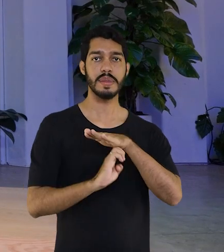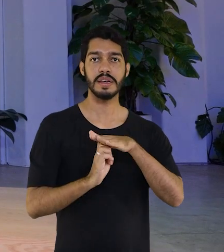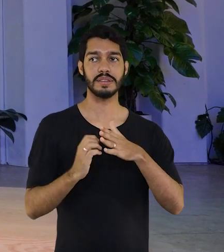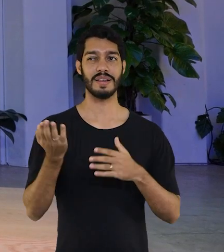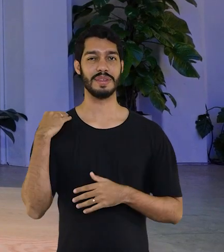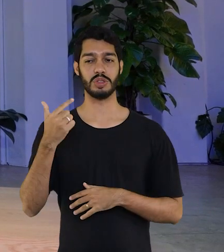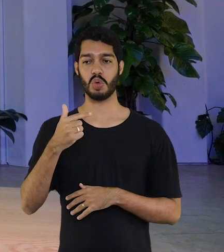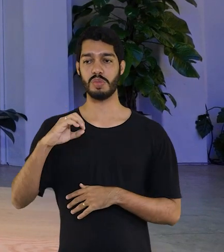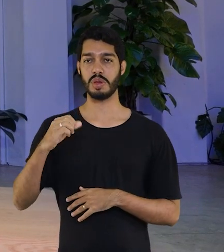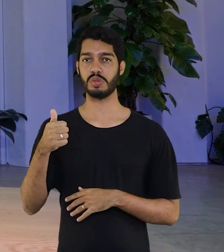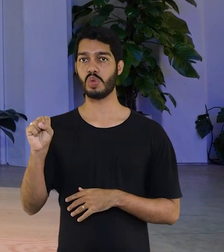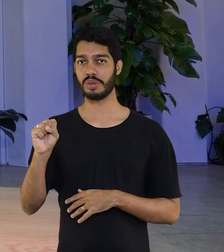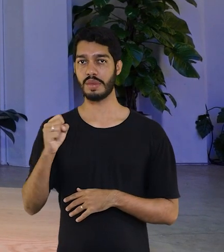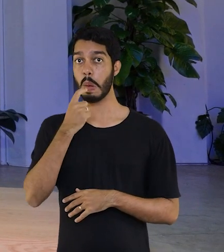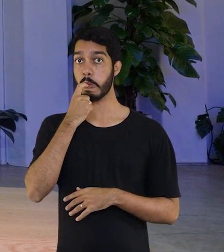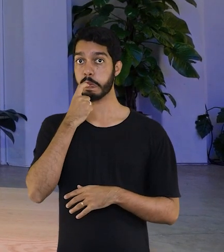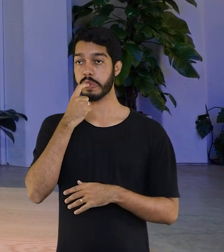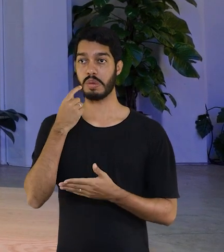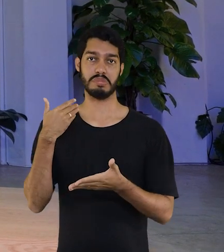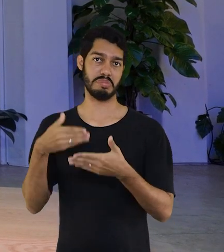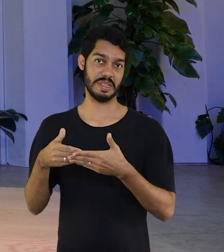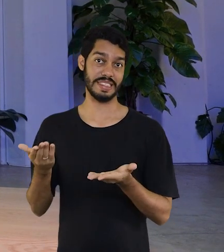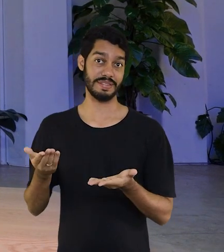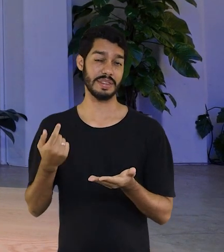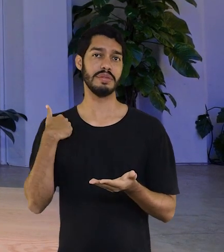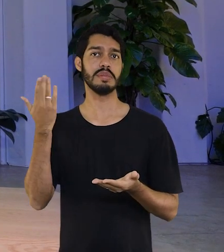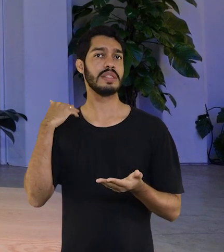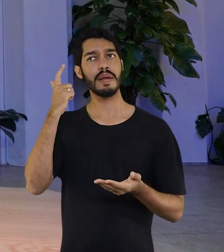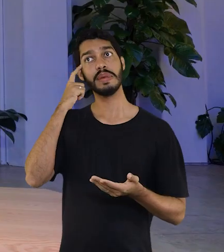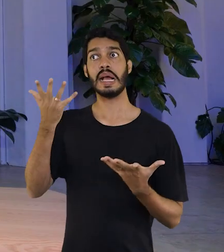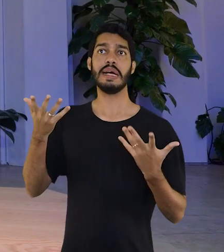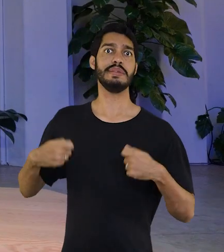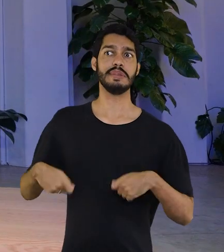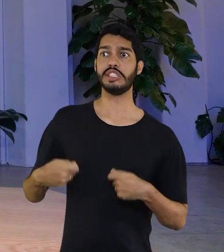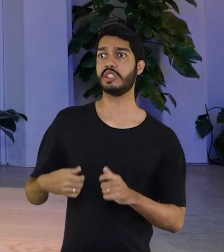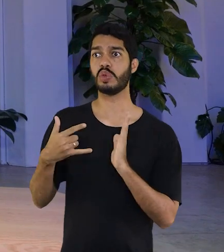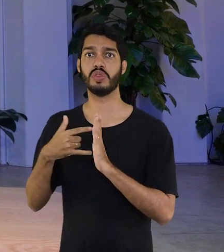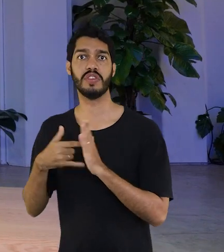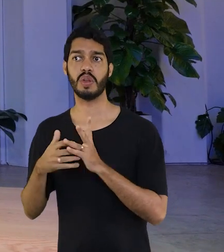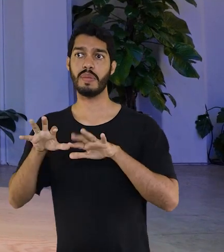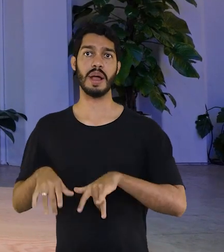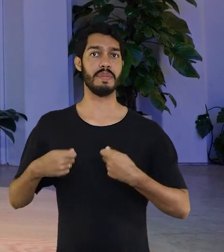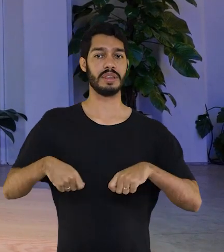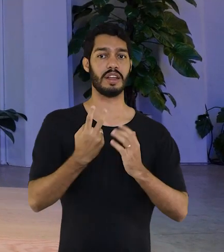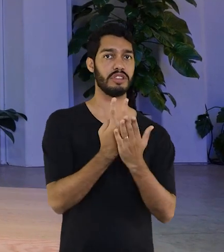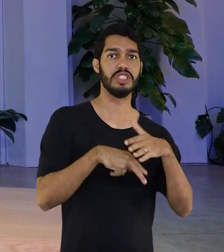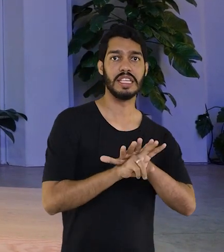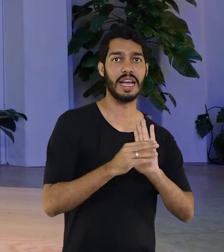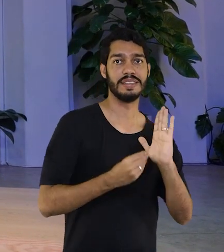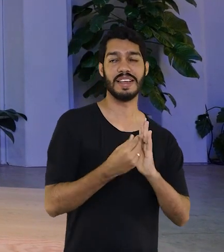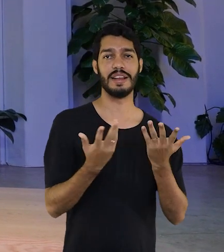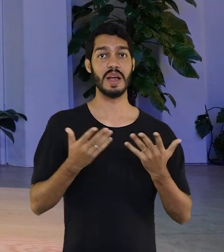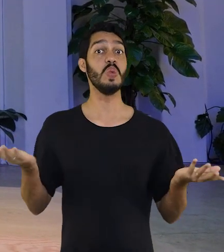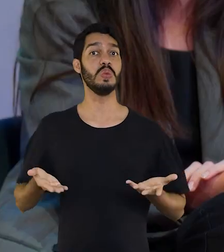produtos ou empresas de coisas de tecnologia em 2018, então não tem tanto tempo. Mas antes, tudo que a gente precisava fazer era, cara, a gente precisa de um desenvolvedor, agora precisa de um front-end,